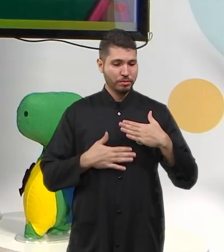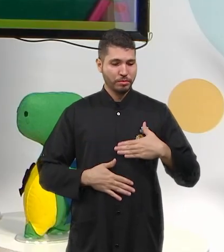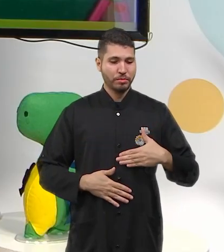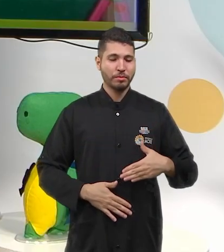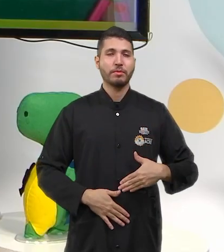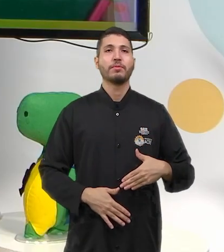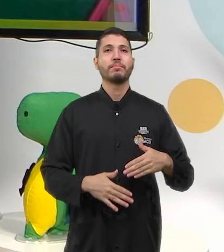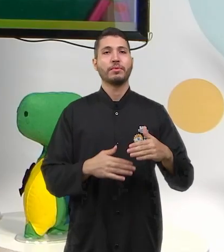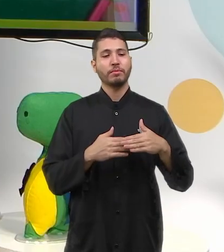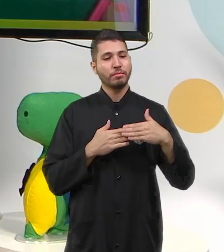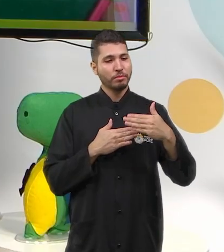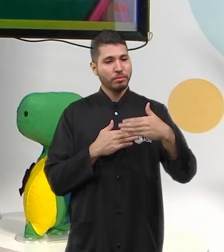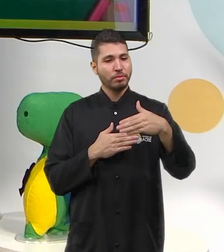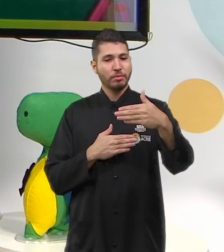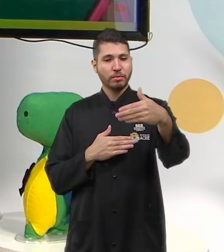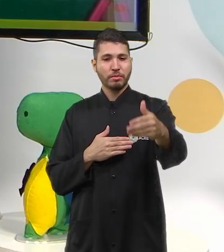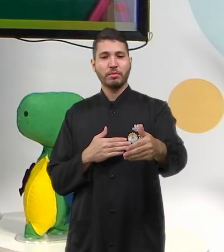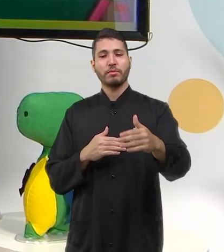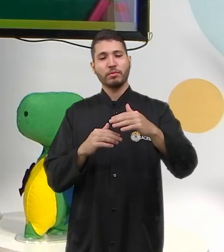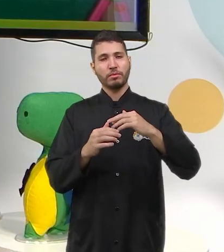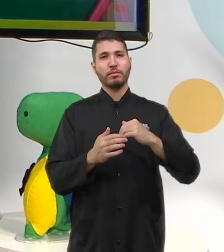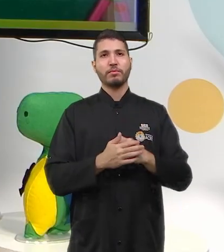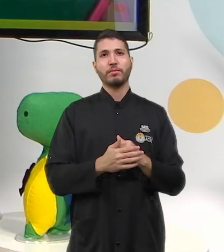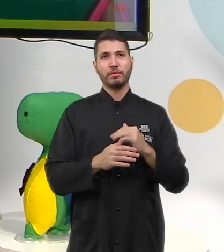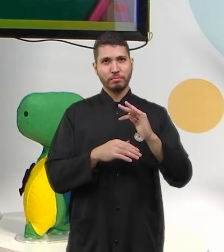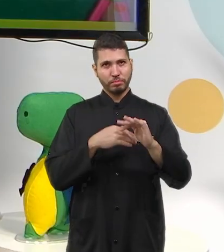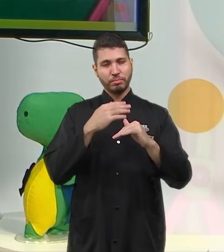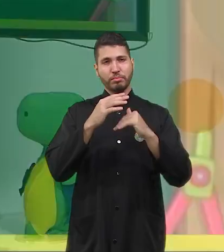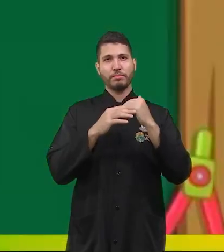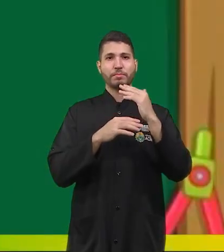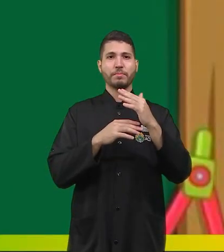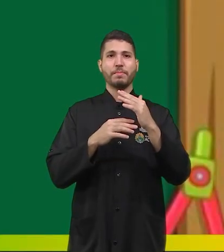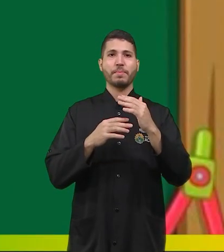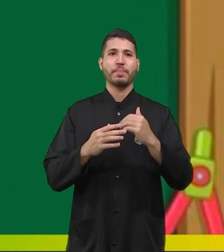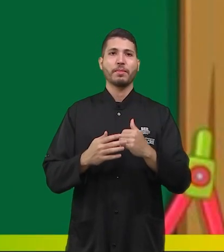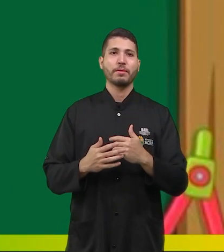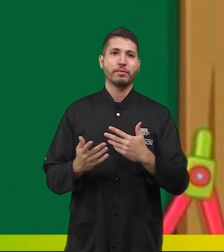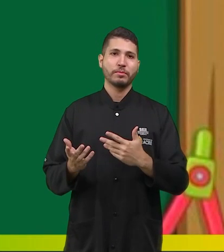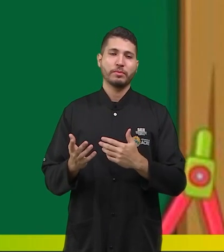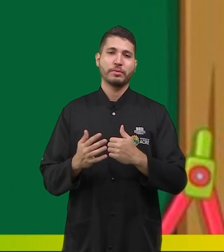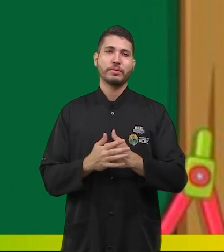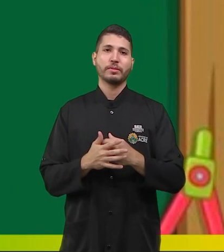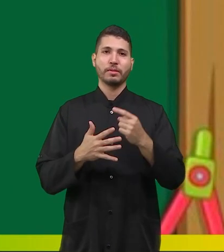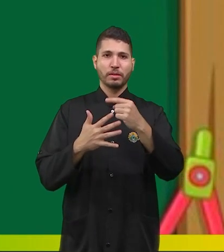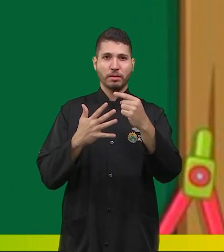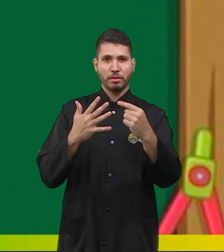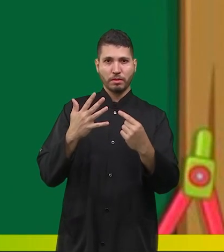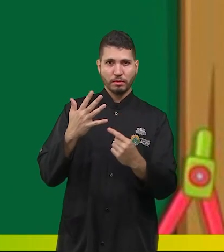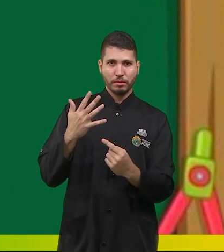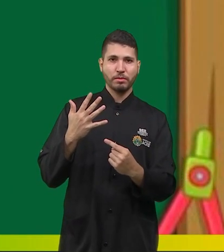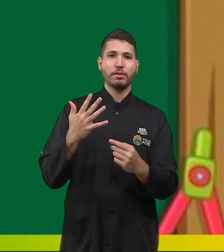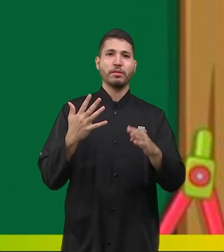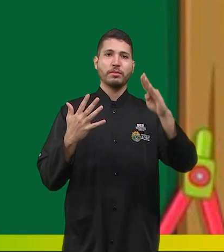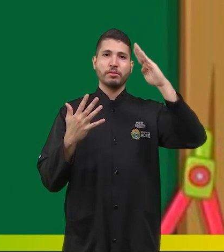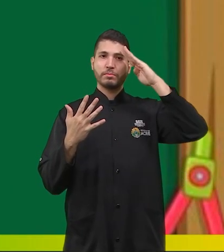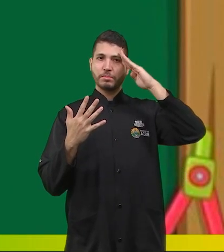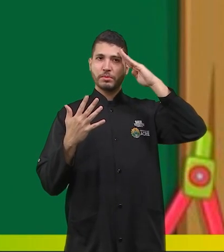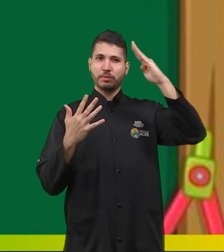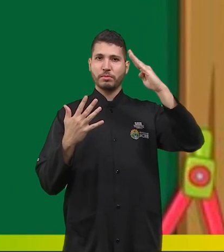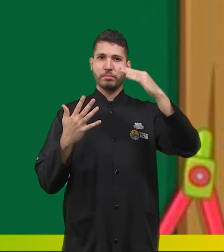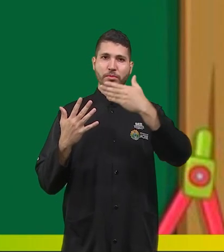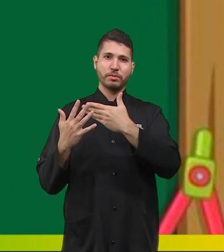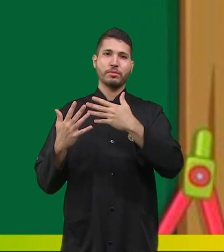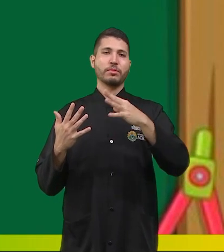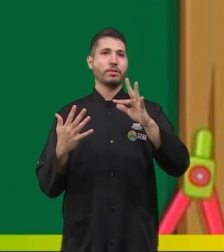da movimentação. E aí, como das principais são força, resistência, flexibilidade e velocidade, a gente vai definir agora. Então,